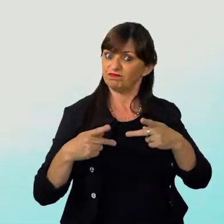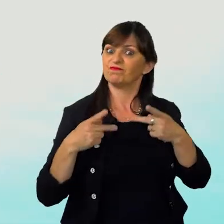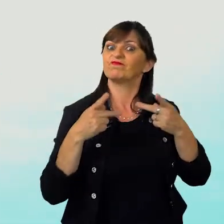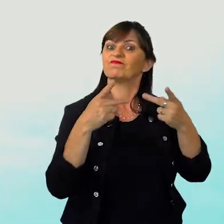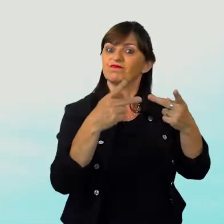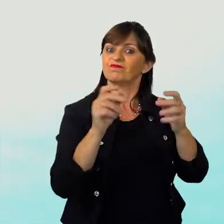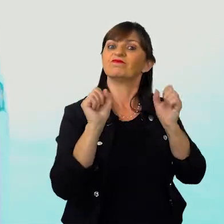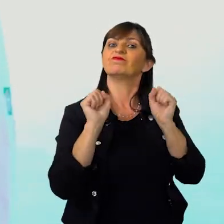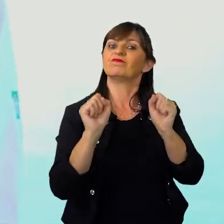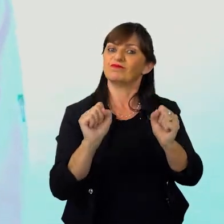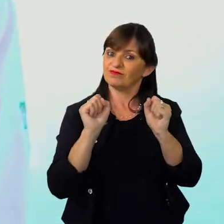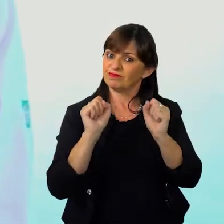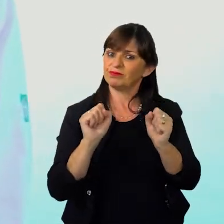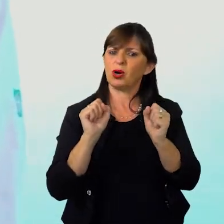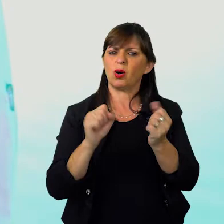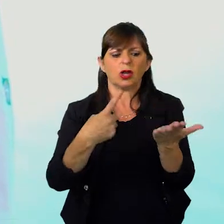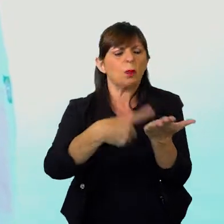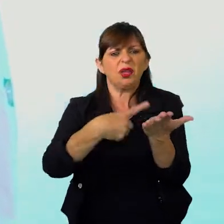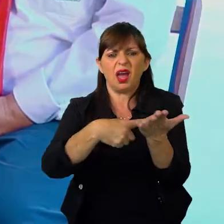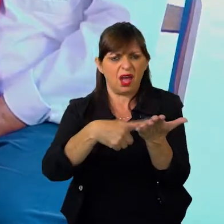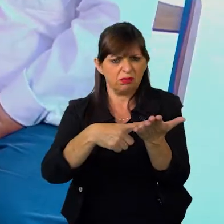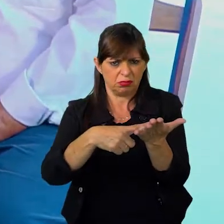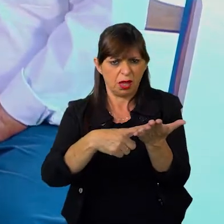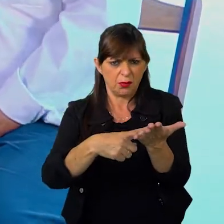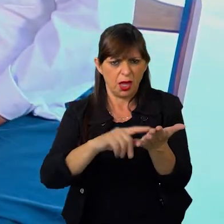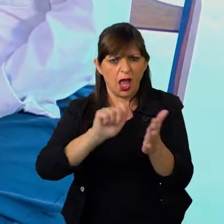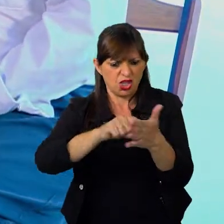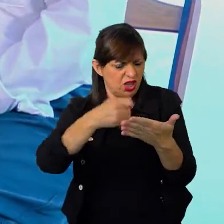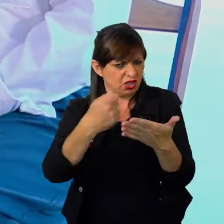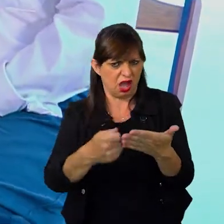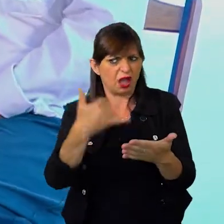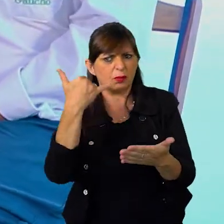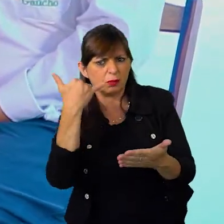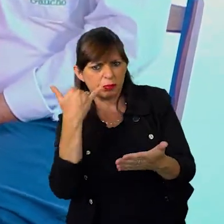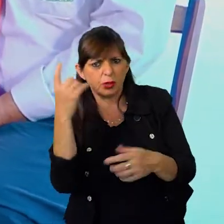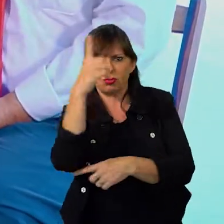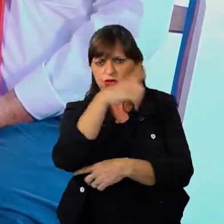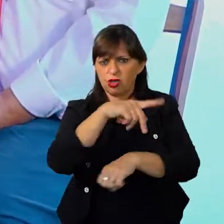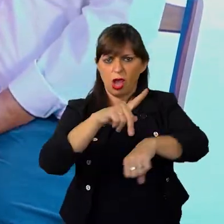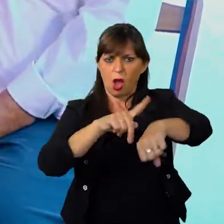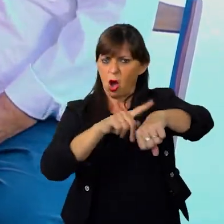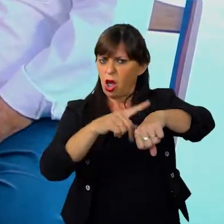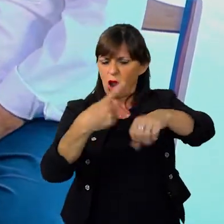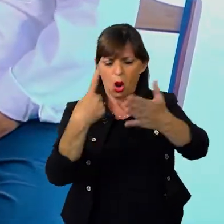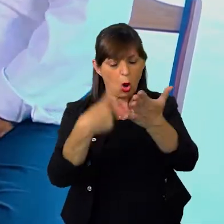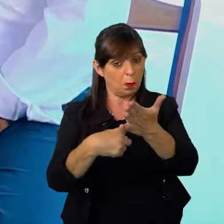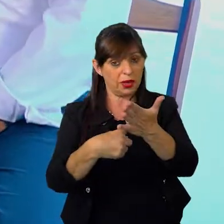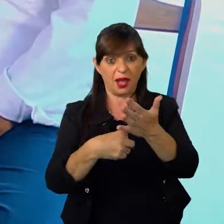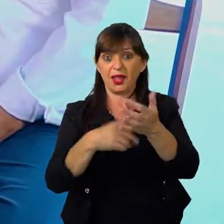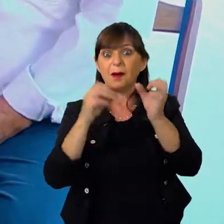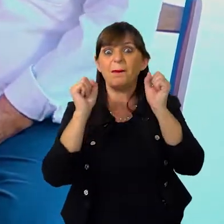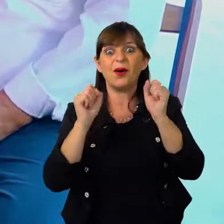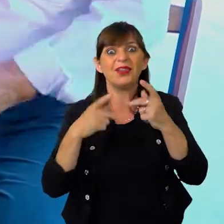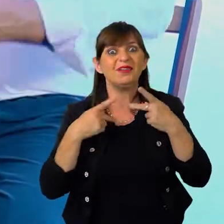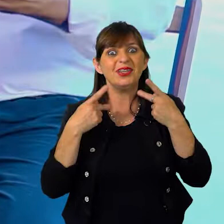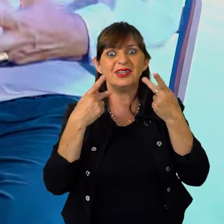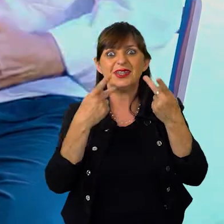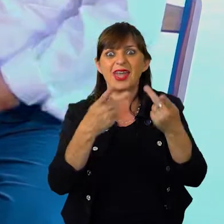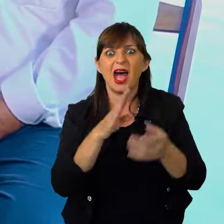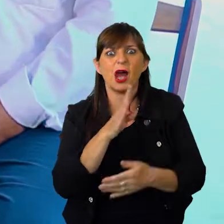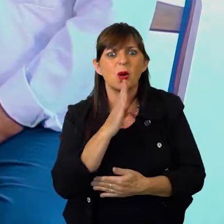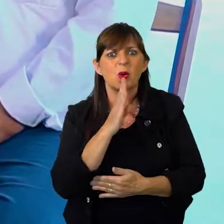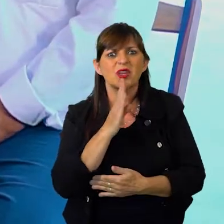podem ser visitados desde com agendamento procurem aí né Salto do yucumã derrubadas é